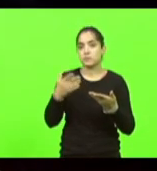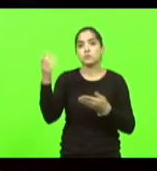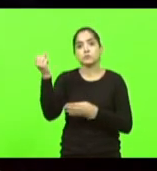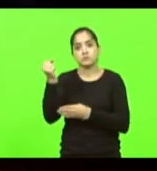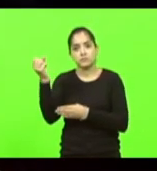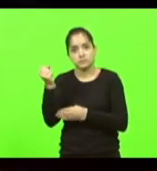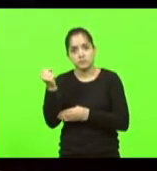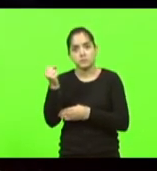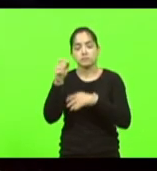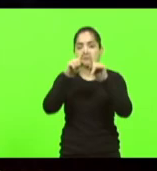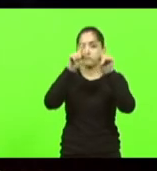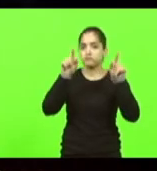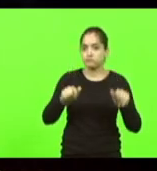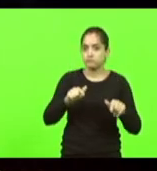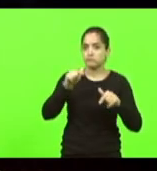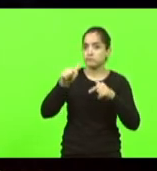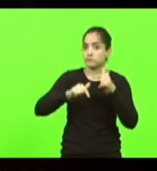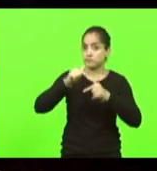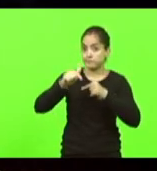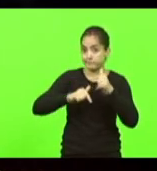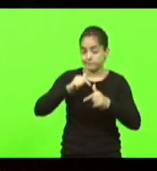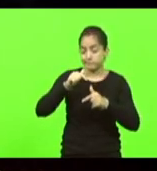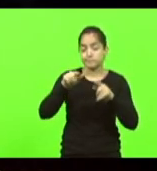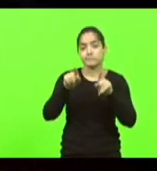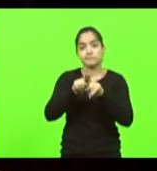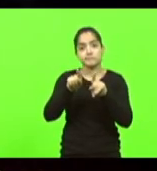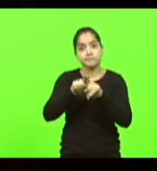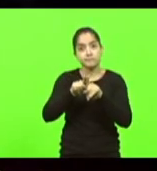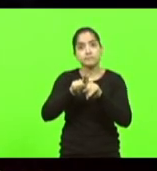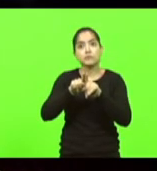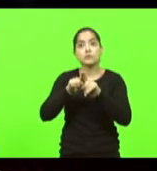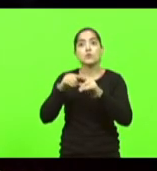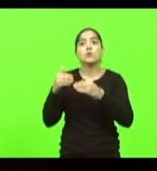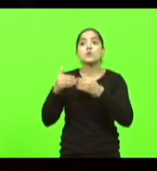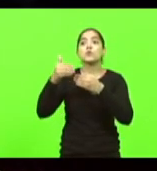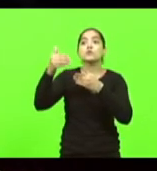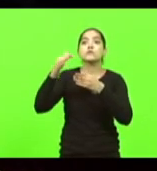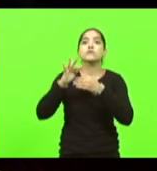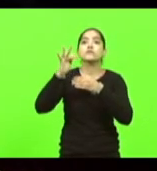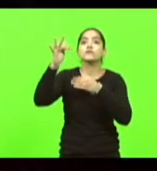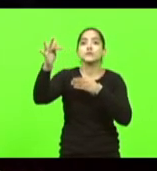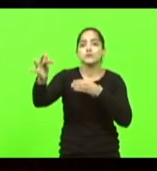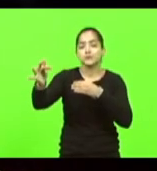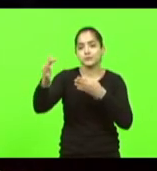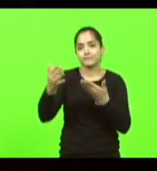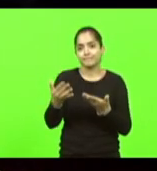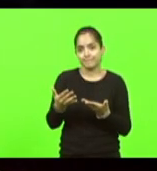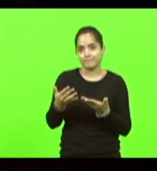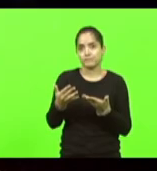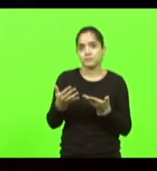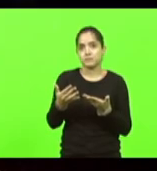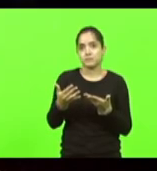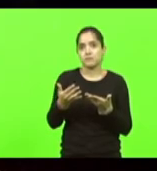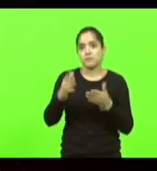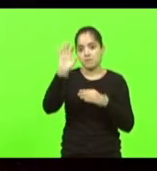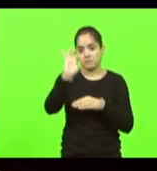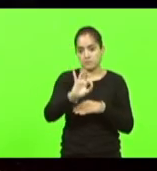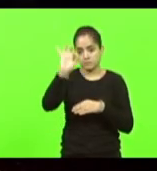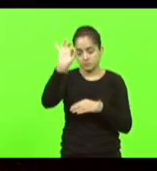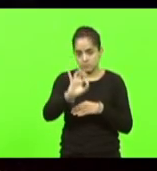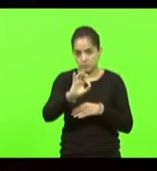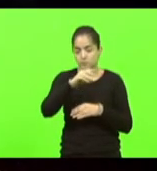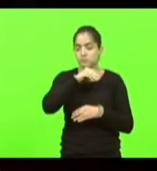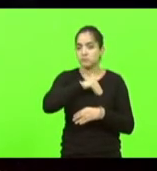com os funcionários atuais mas também com a gerações futuras e essa like tá pega